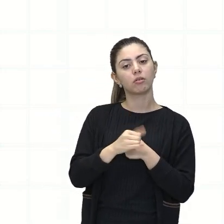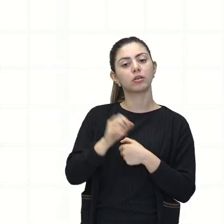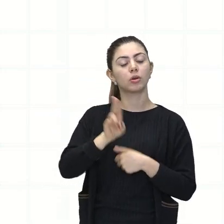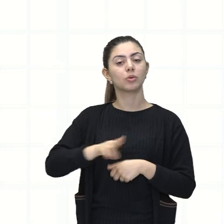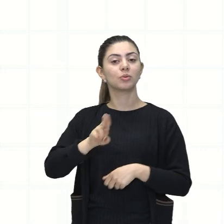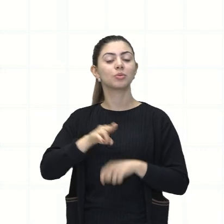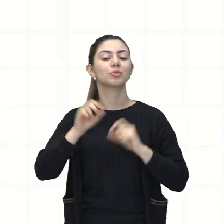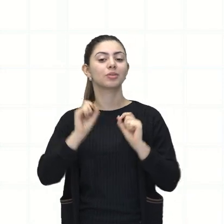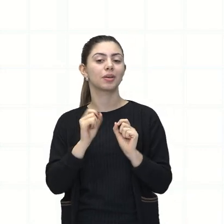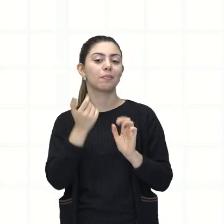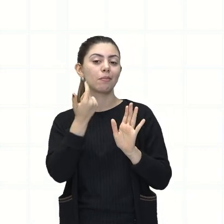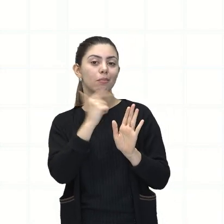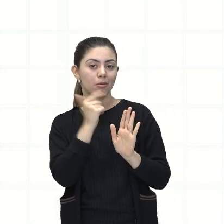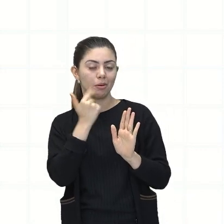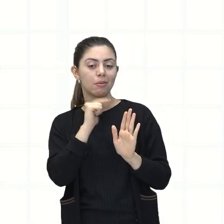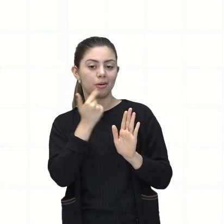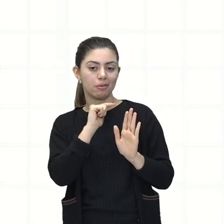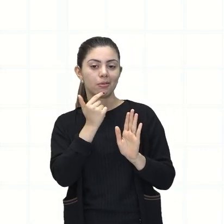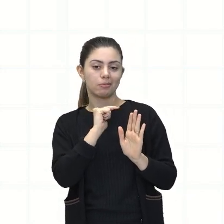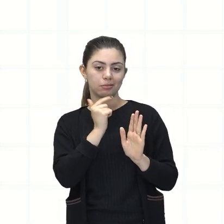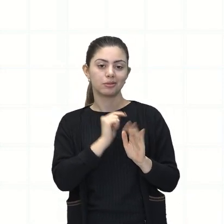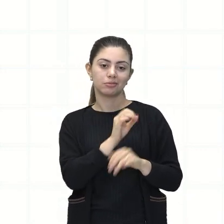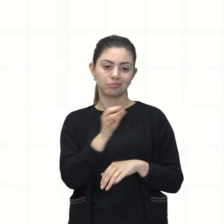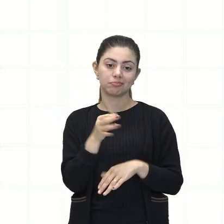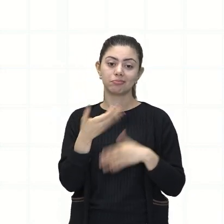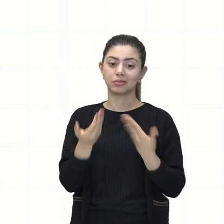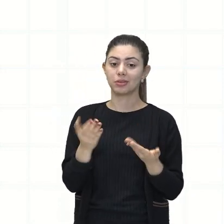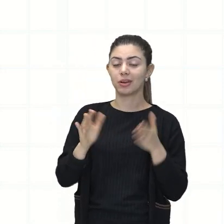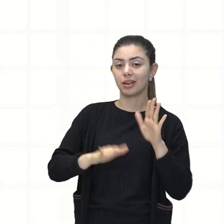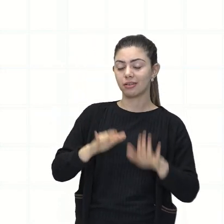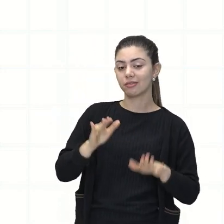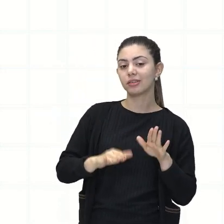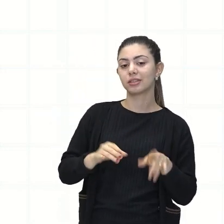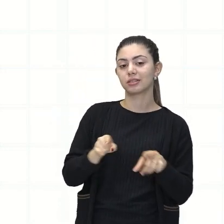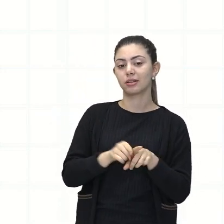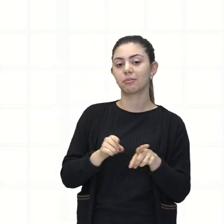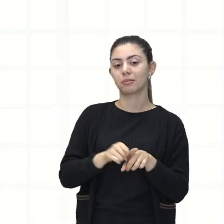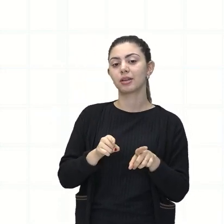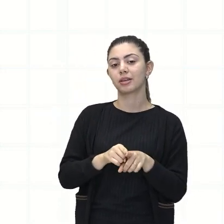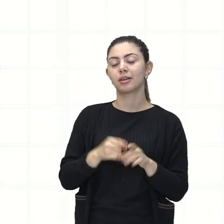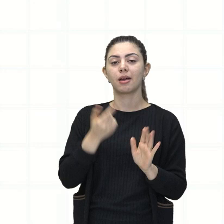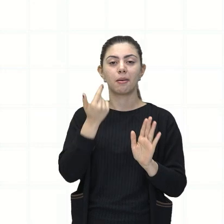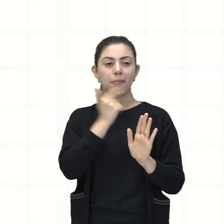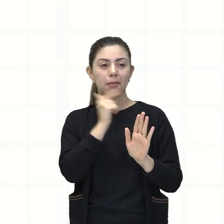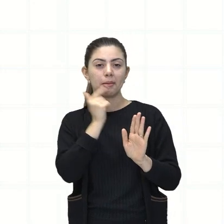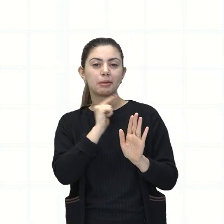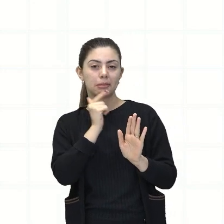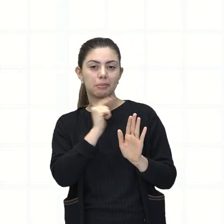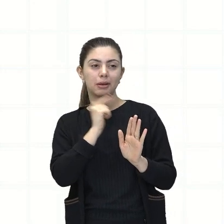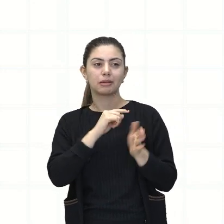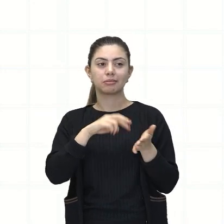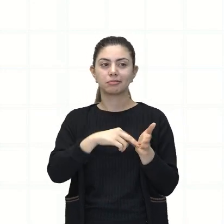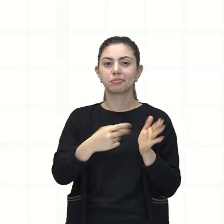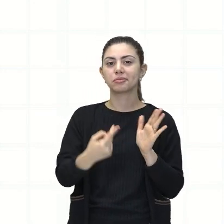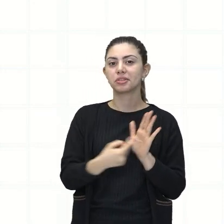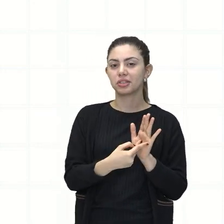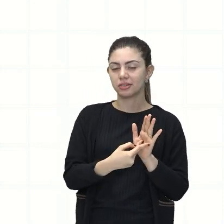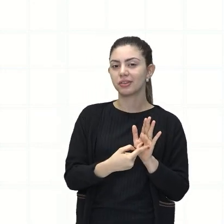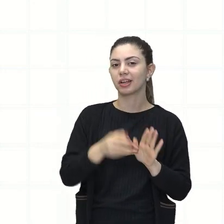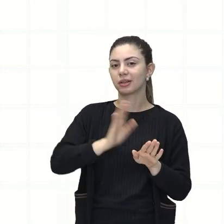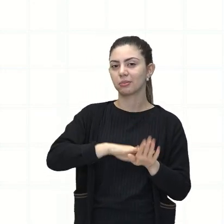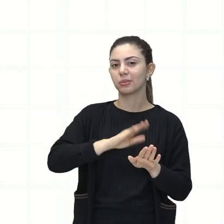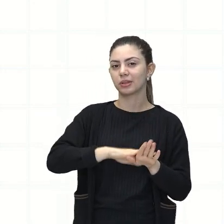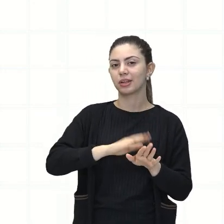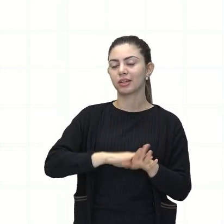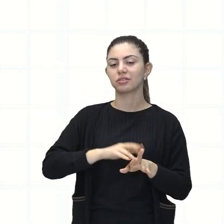da ironia, okay? E às vezes até do sarcasmo, certo? Então, ele vai